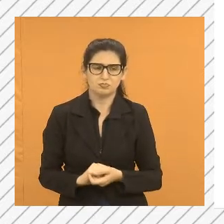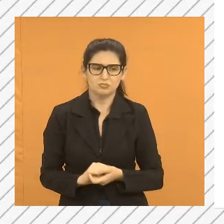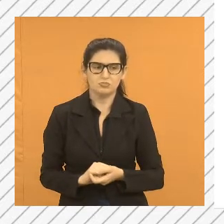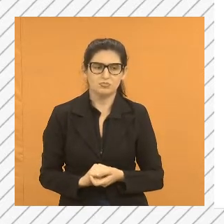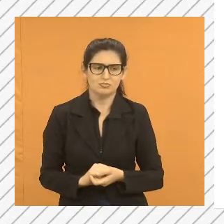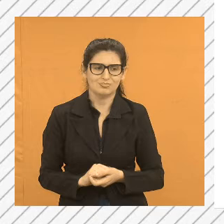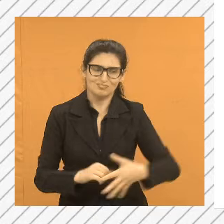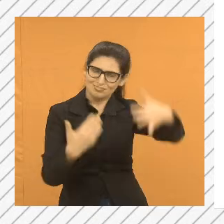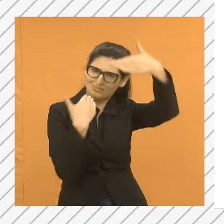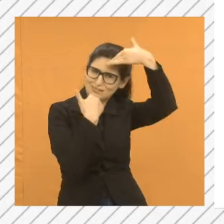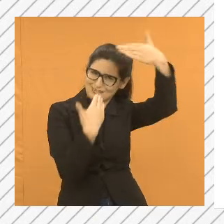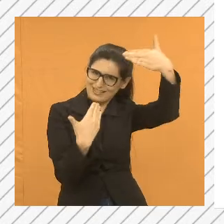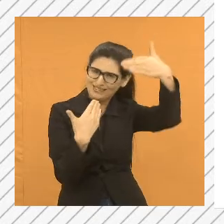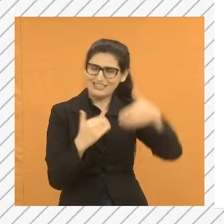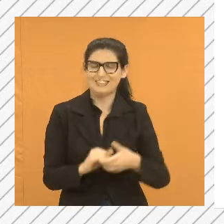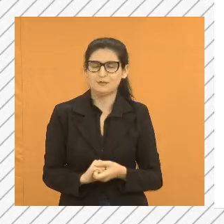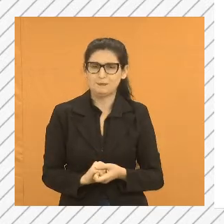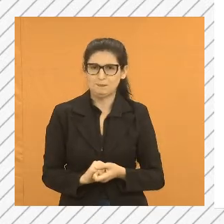Obrigado.